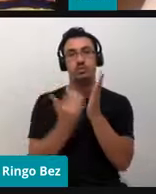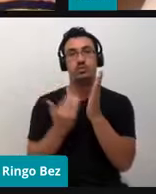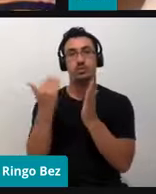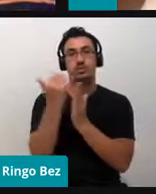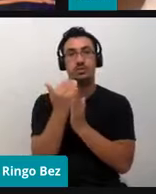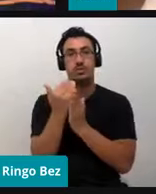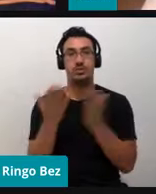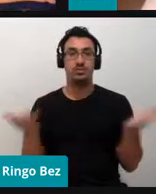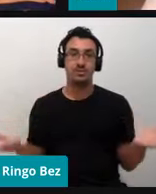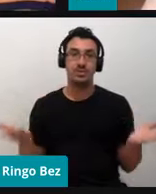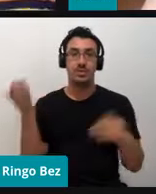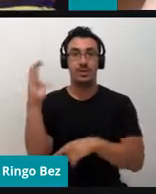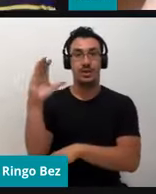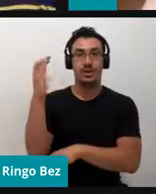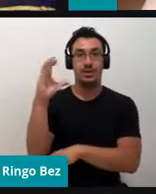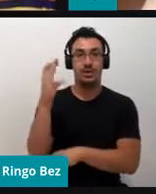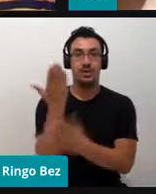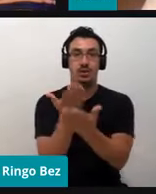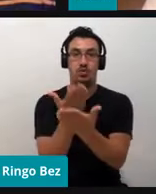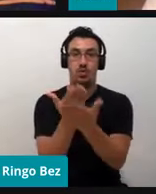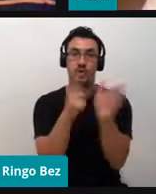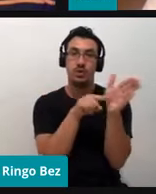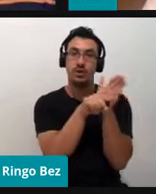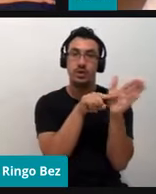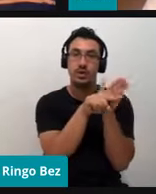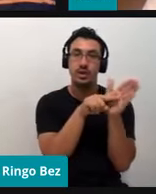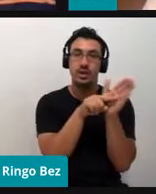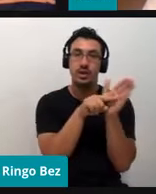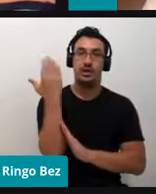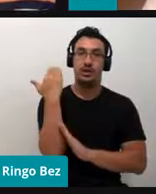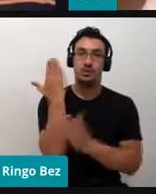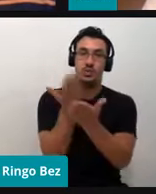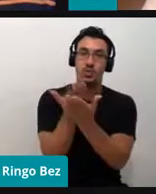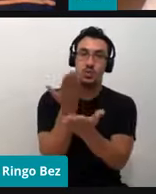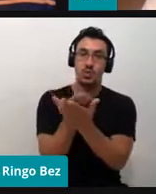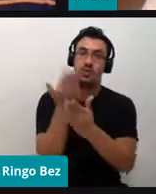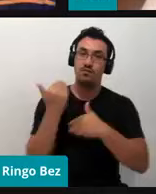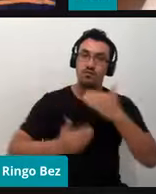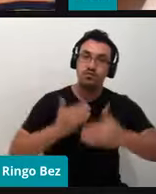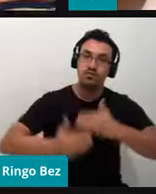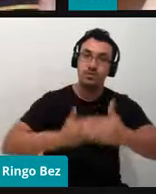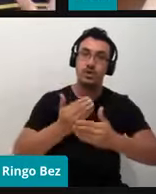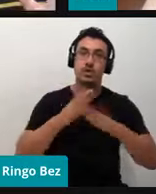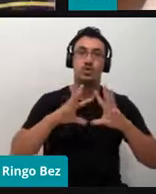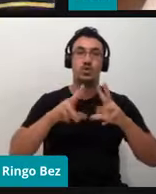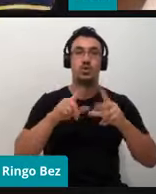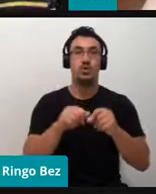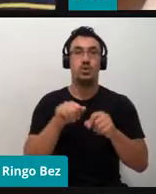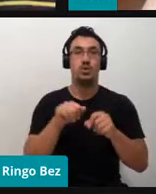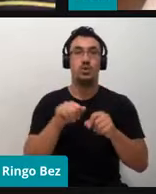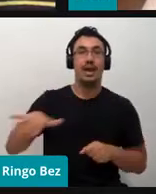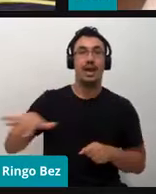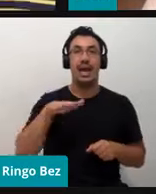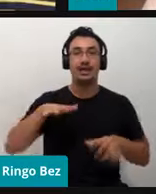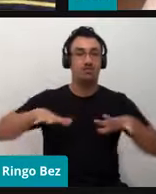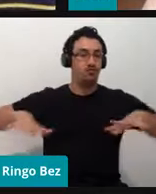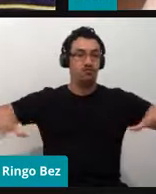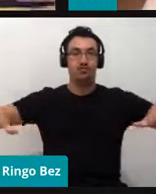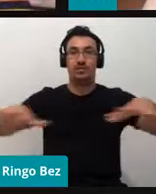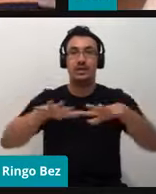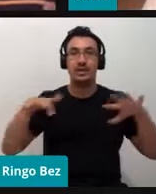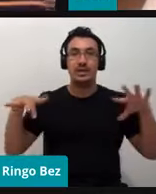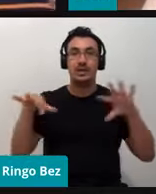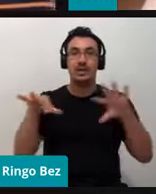esses cientistas, que eram a vanguarda da época, todos de áreas diferentes, né? Cada um